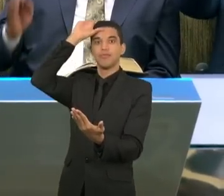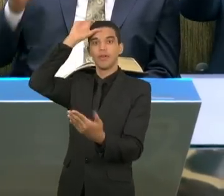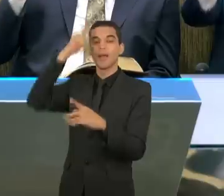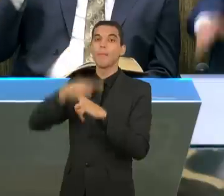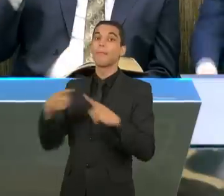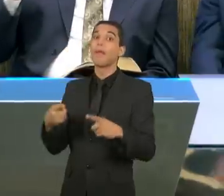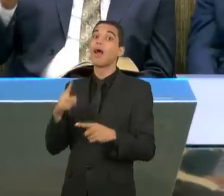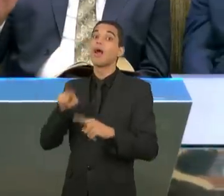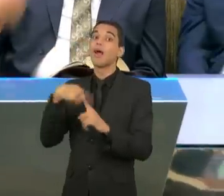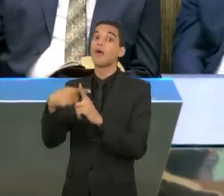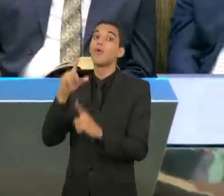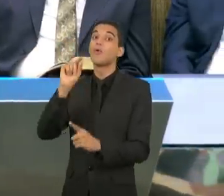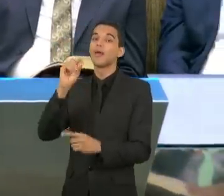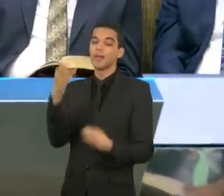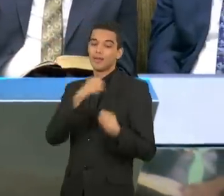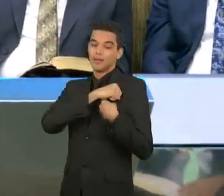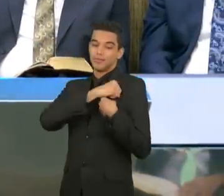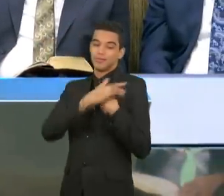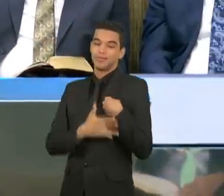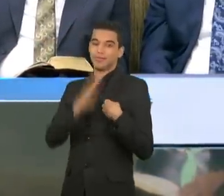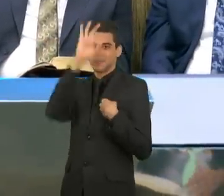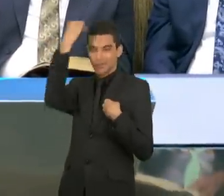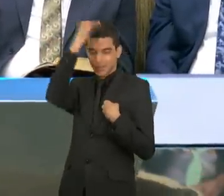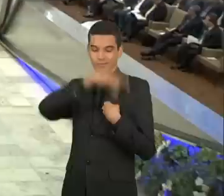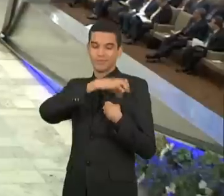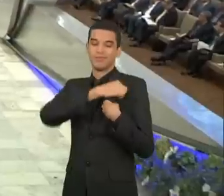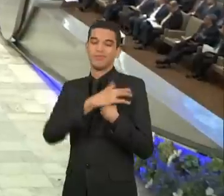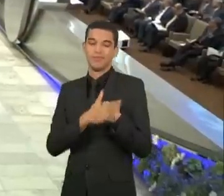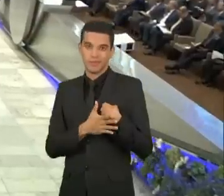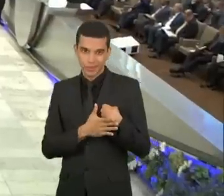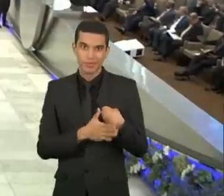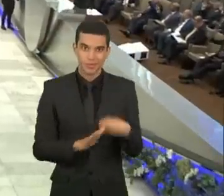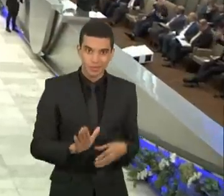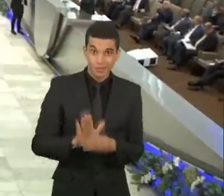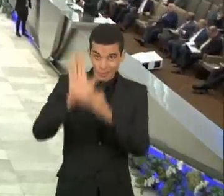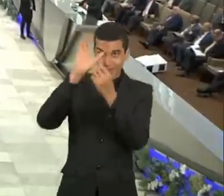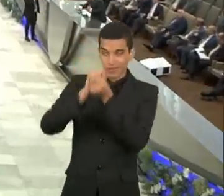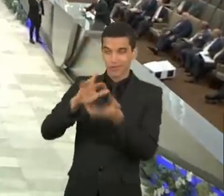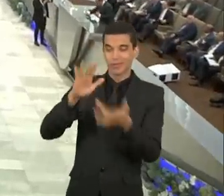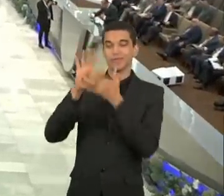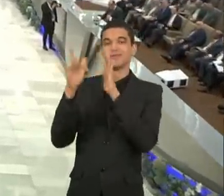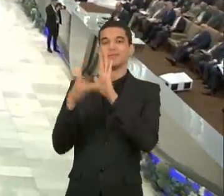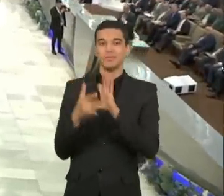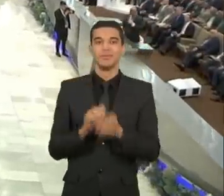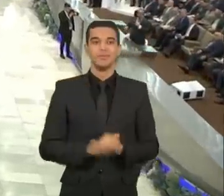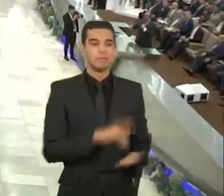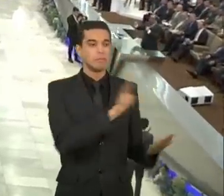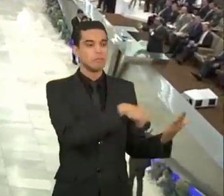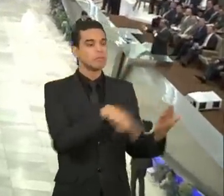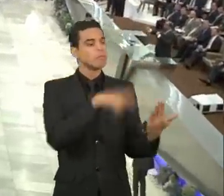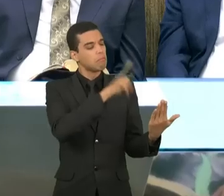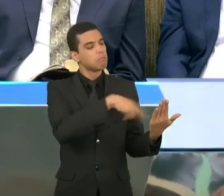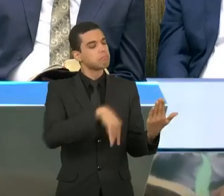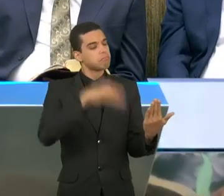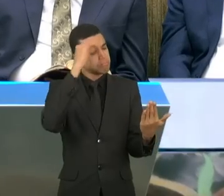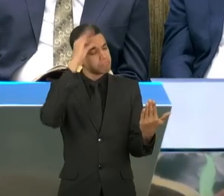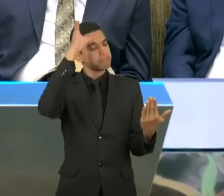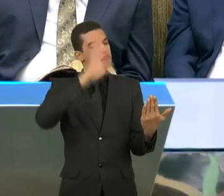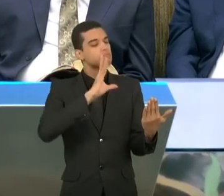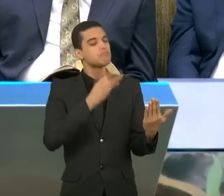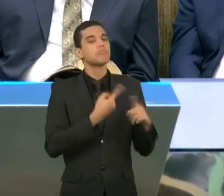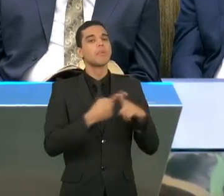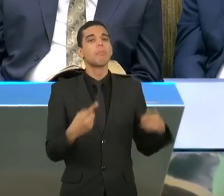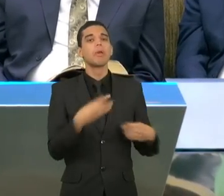da glória e da graça de Deus. Quem já passou por isso, levanta a mão e dá glória a Jesus. Eu quero dizer, eles